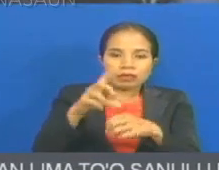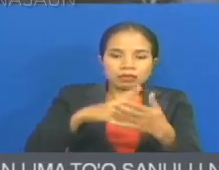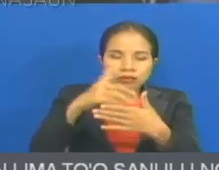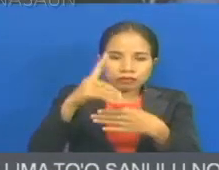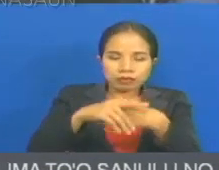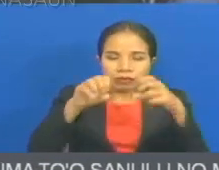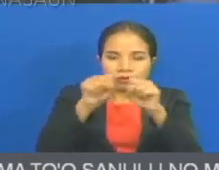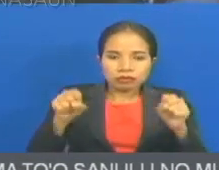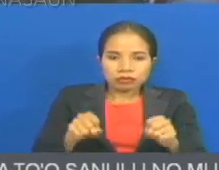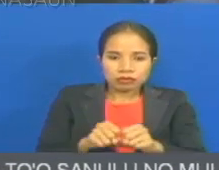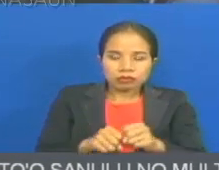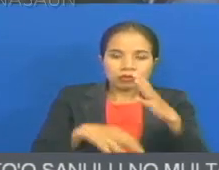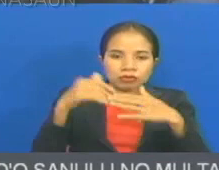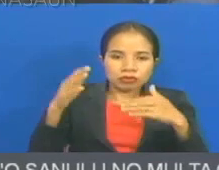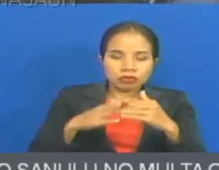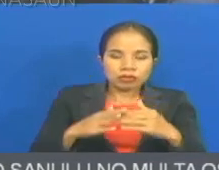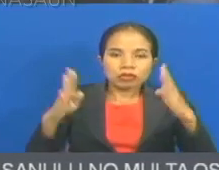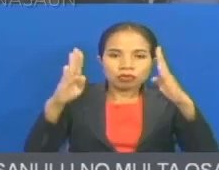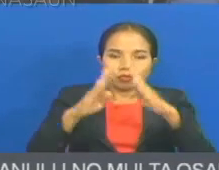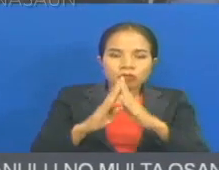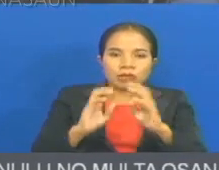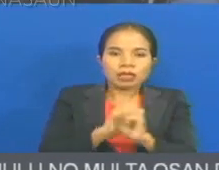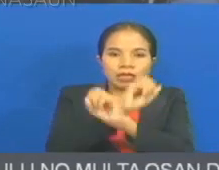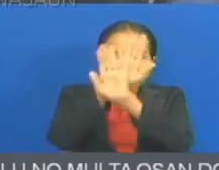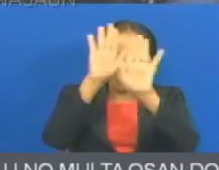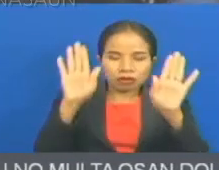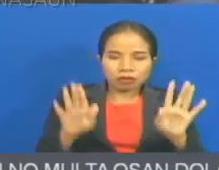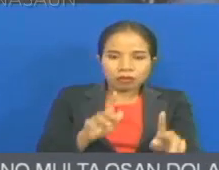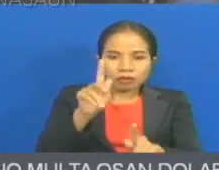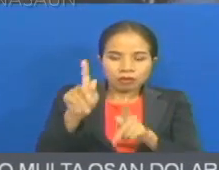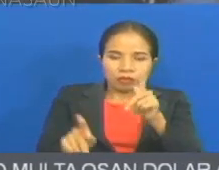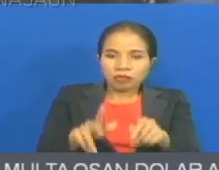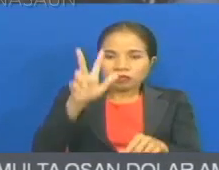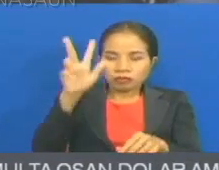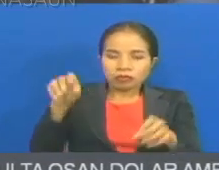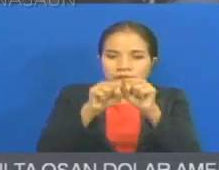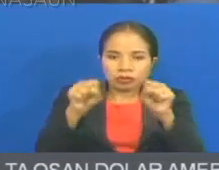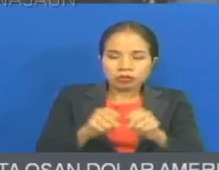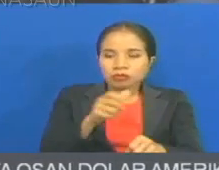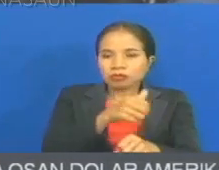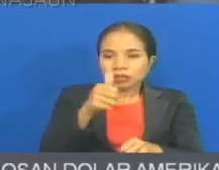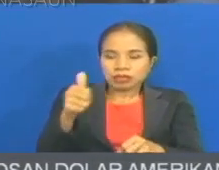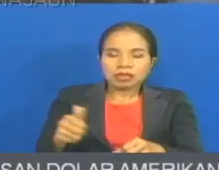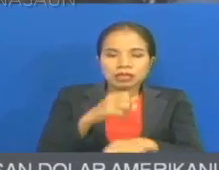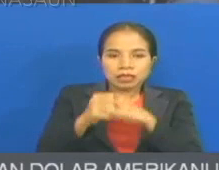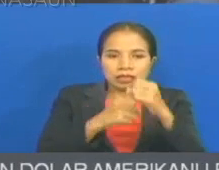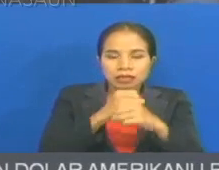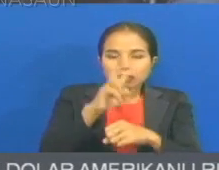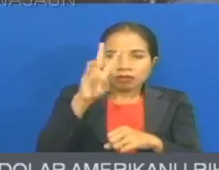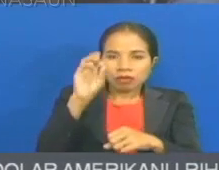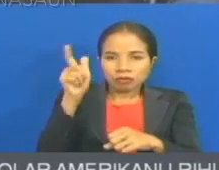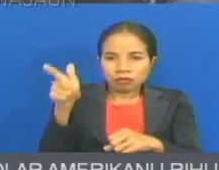desenvolvimento suku konstruiona uma na Roma mba povo tolu iha kada suku no iha tinan rihun rua rua